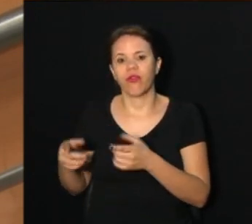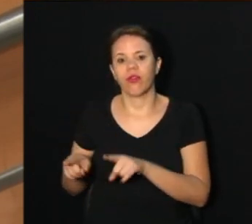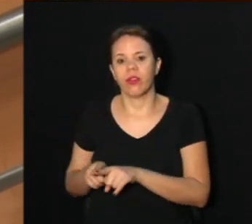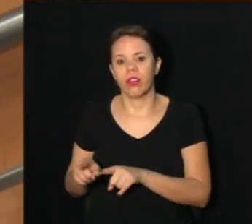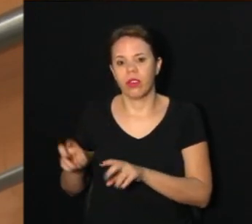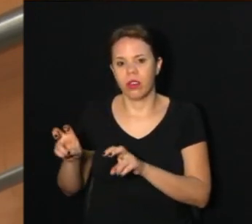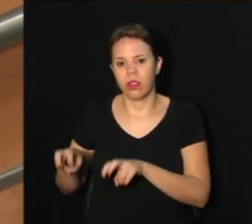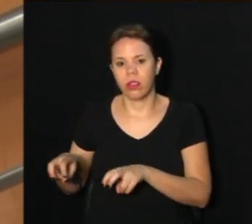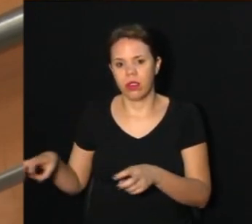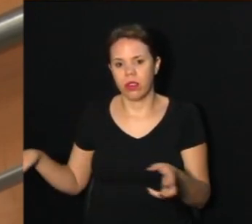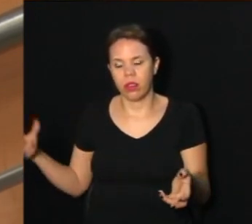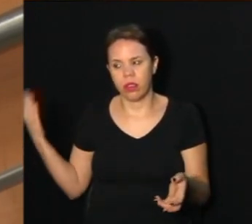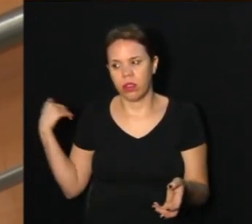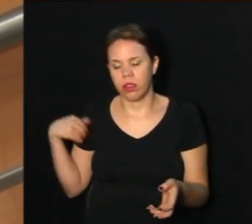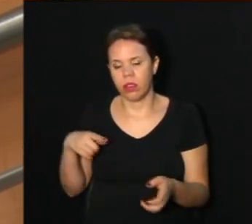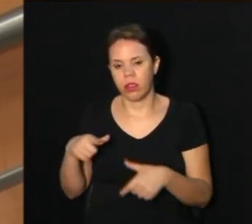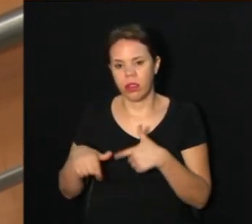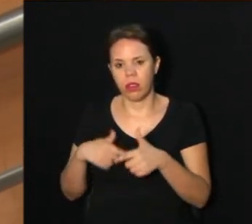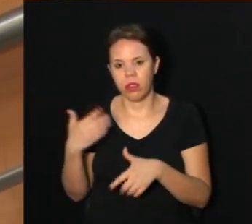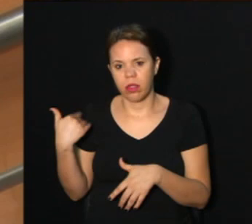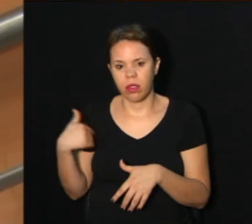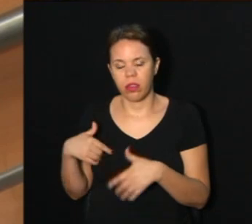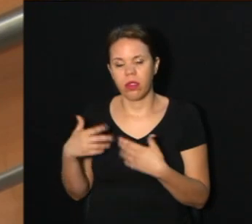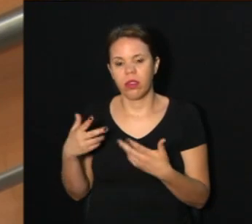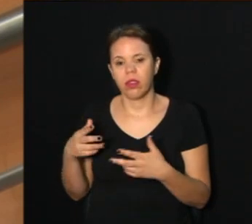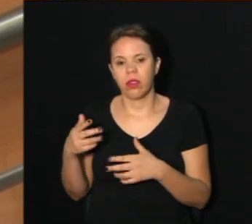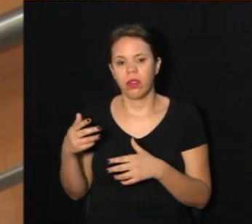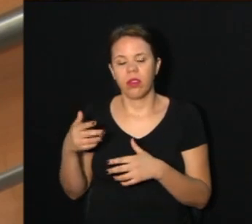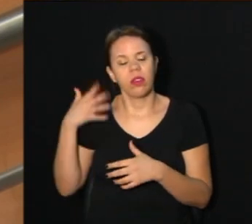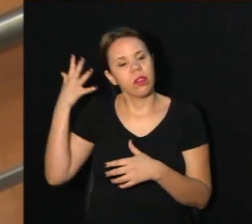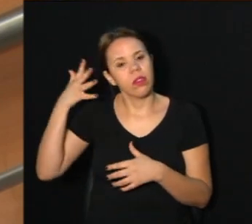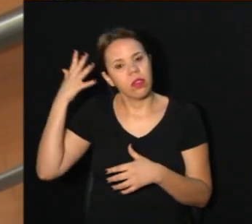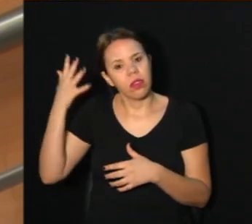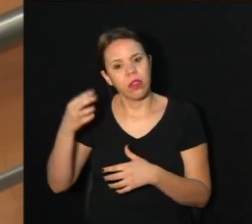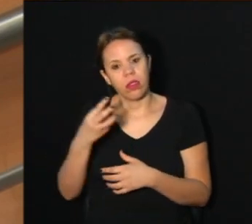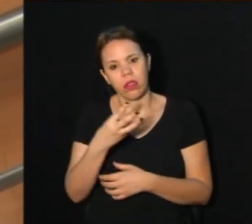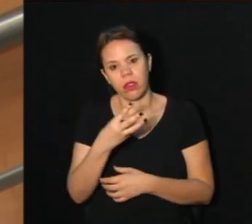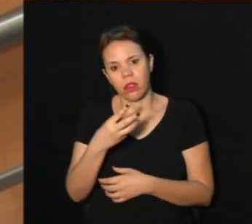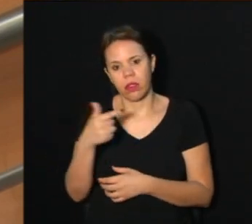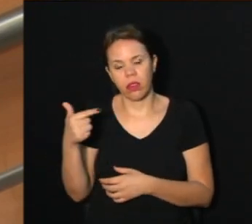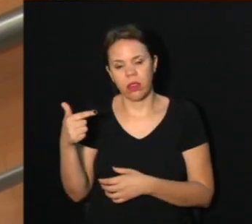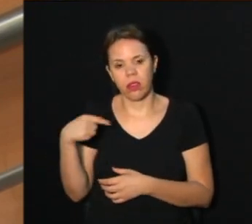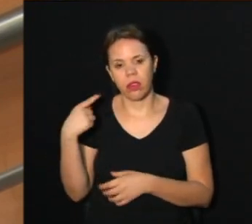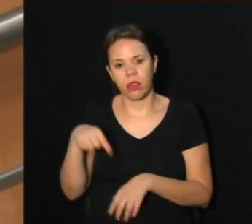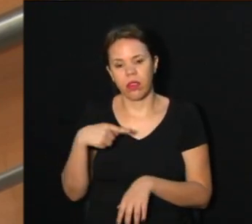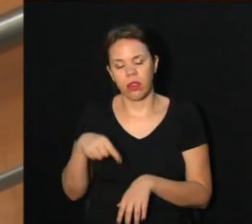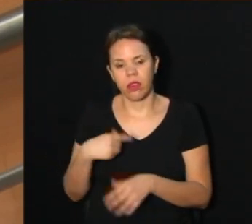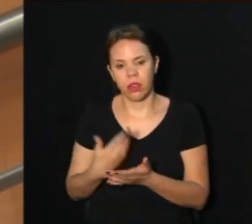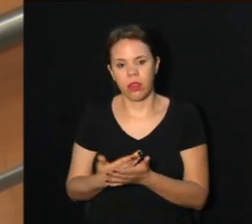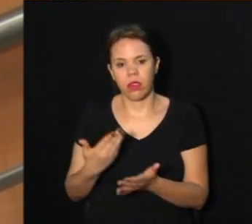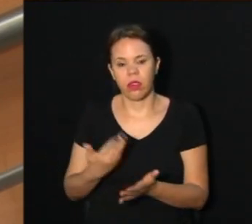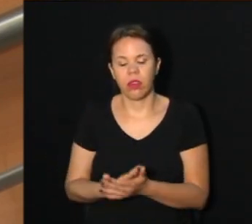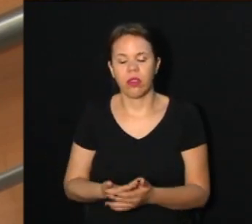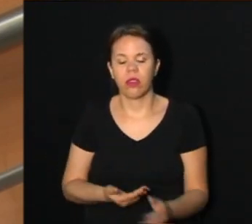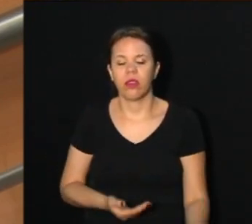sentado à mesa, quando eu estava na ativa, ministrando 32 horas aula, fará jus